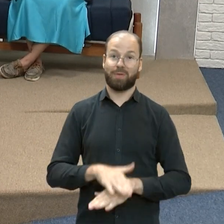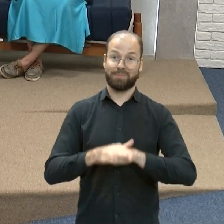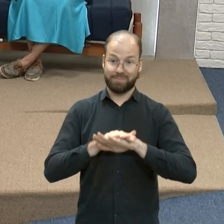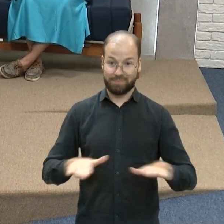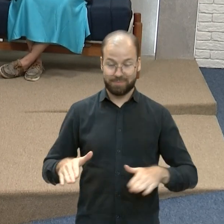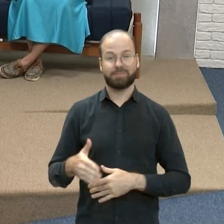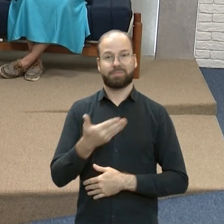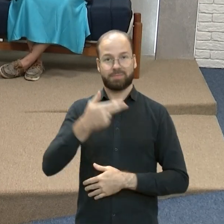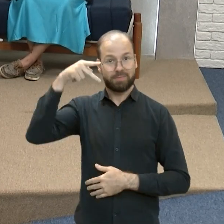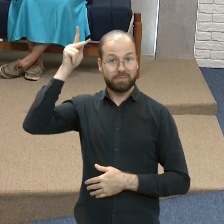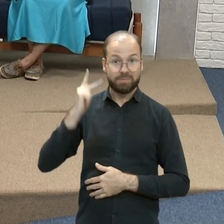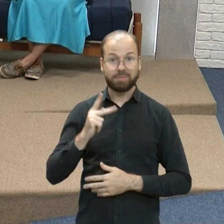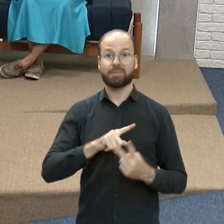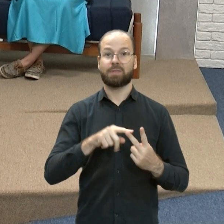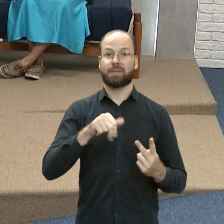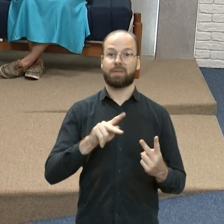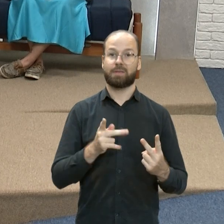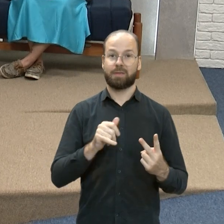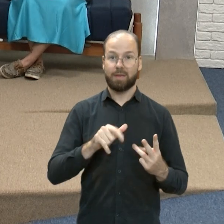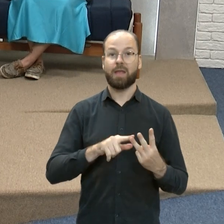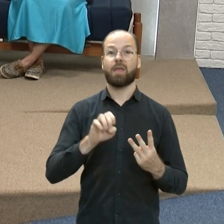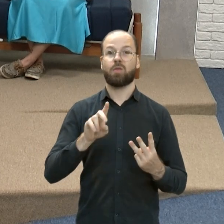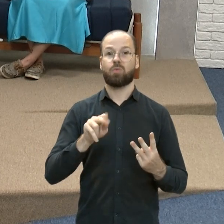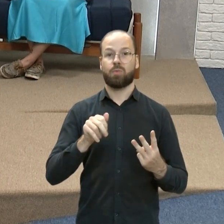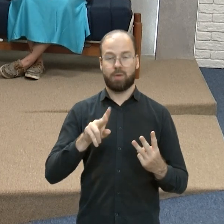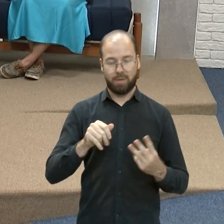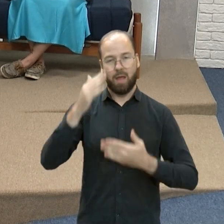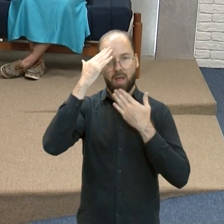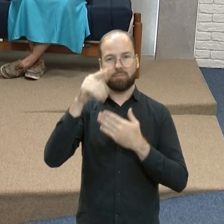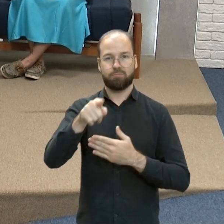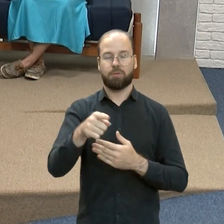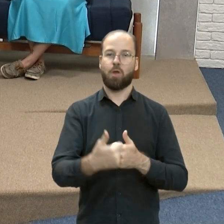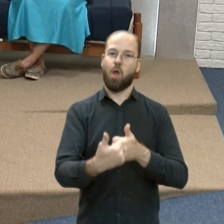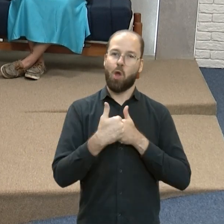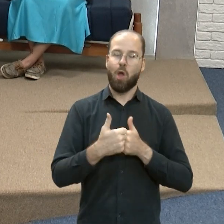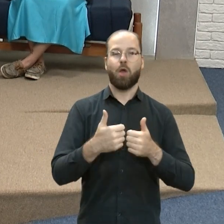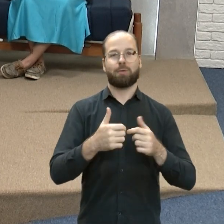eu, Natália e Eduarda, agradecemos a sua companhia, a sua audiência e te convido a assistir o Mundo